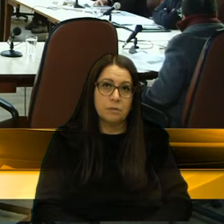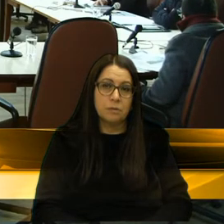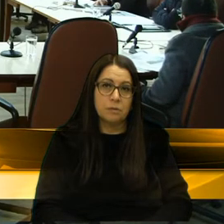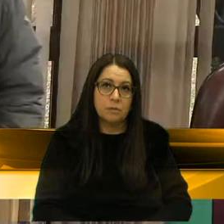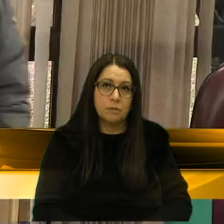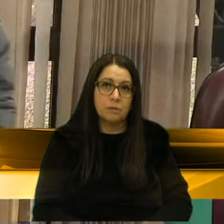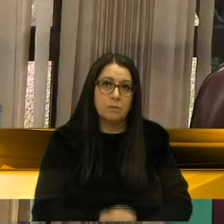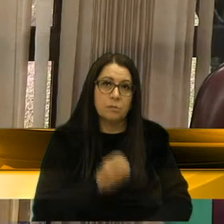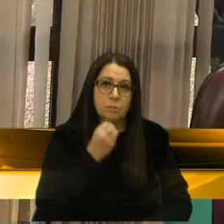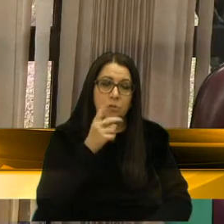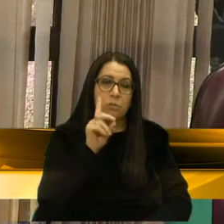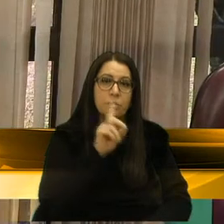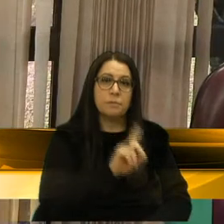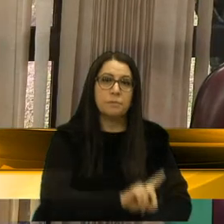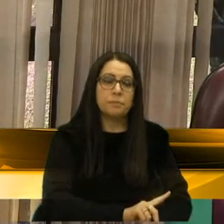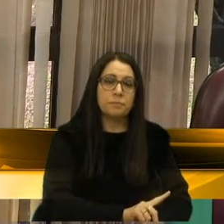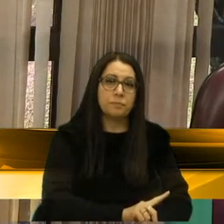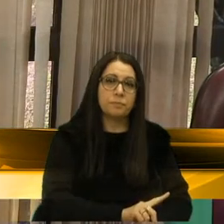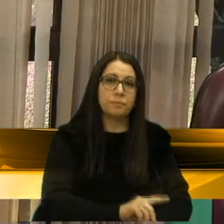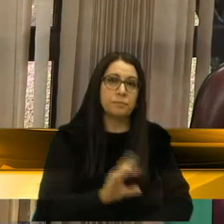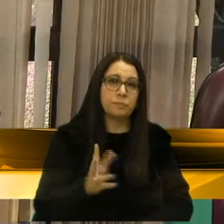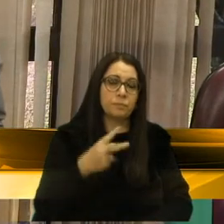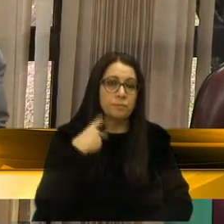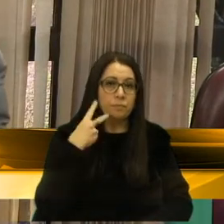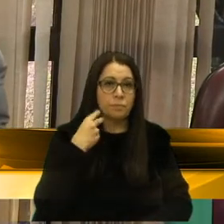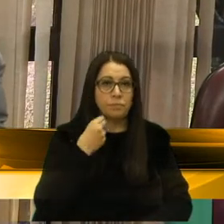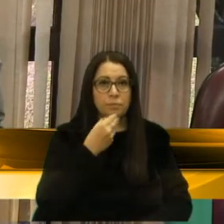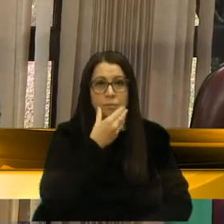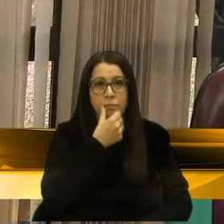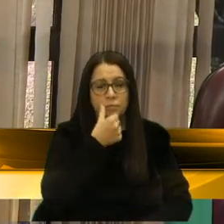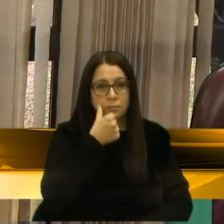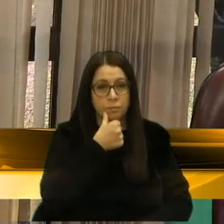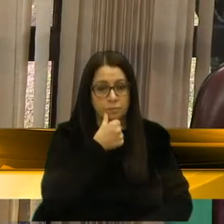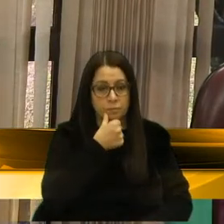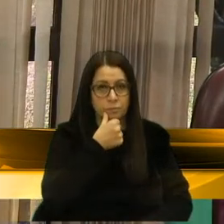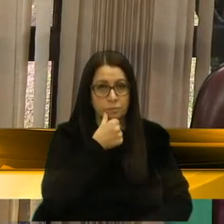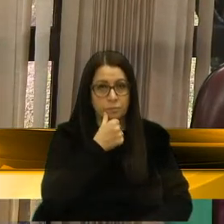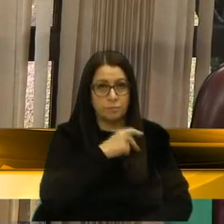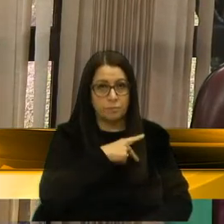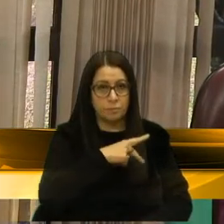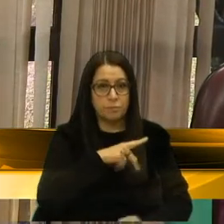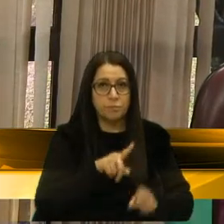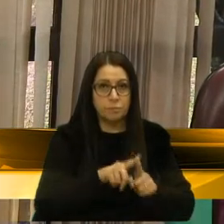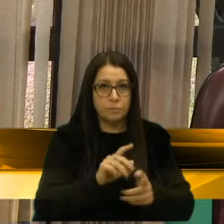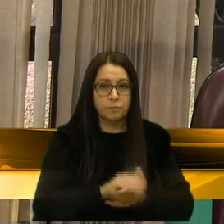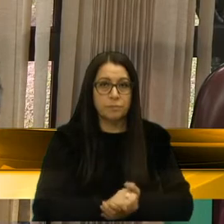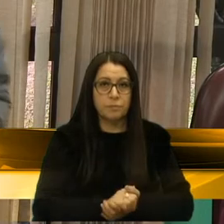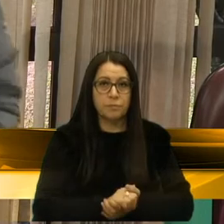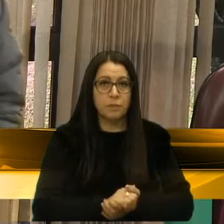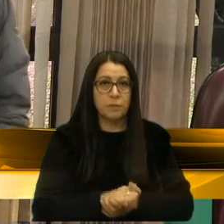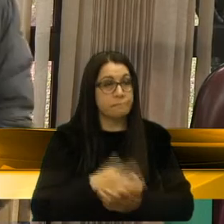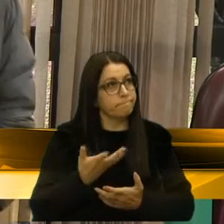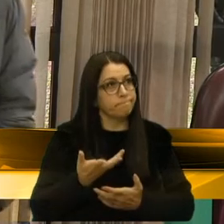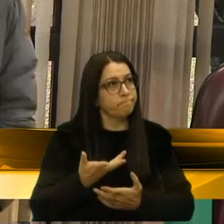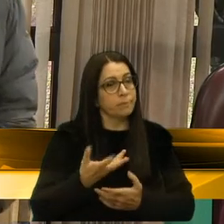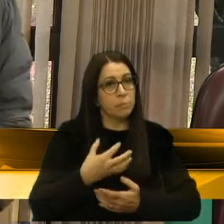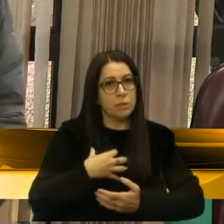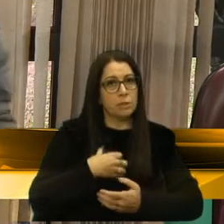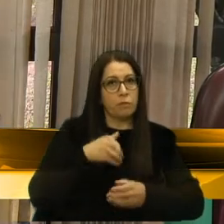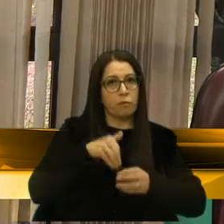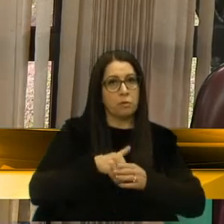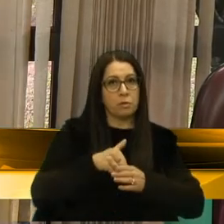bom dia bom dia bom dia nova presidente senhores vereadores são as vereadoras eu não me sinto